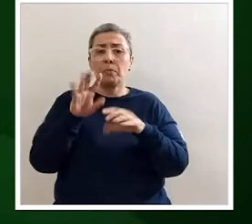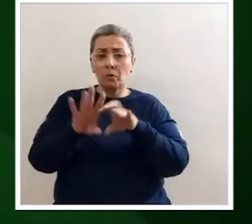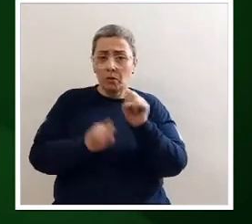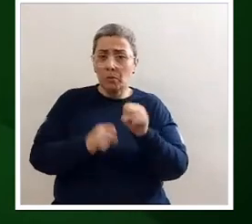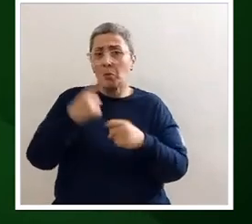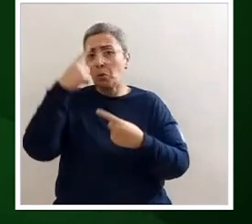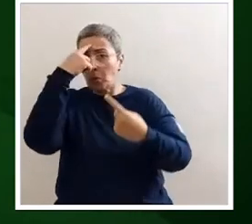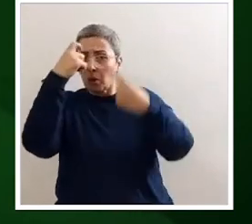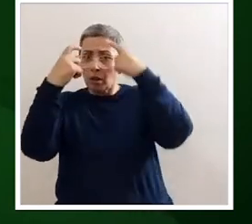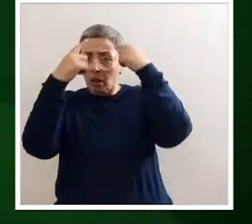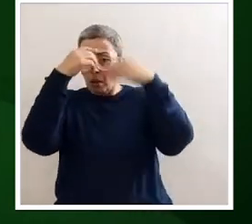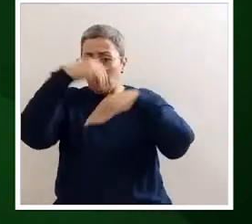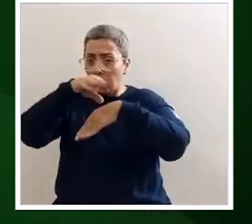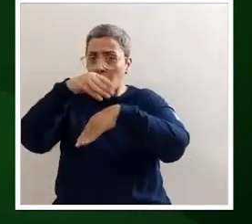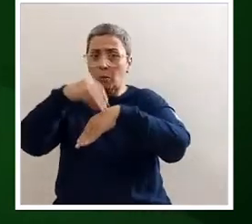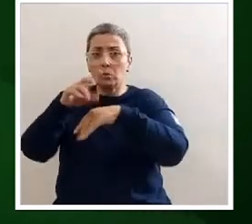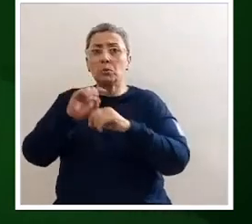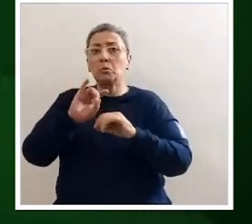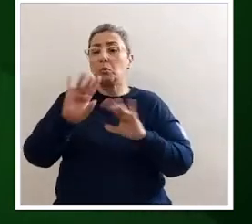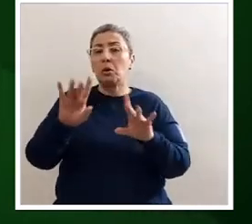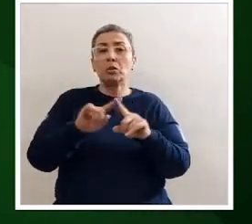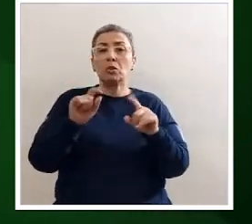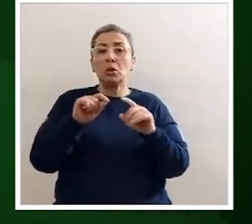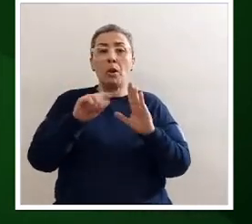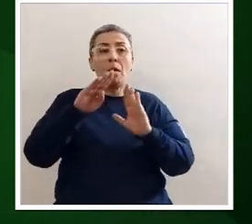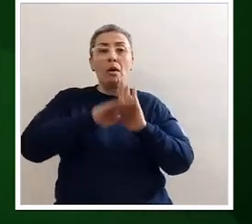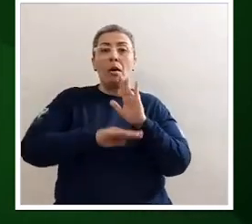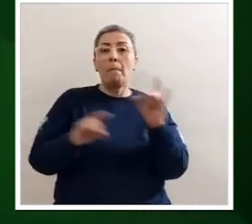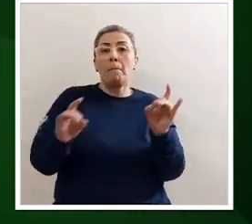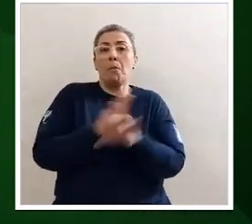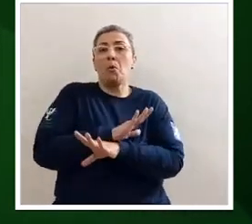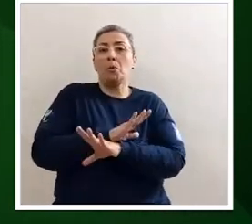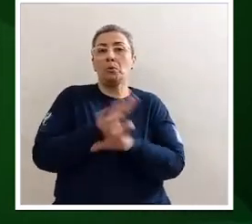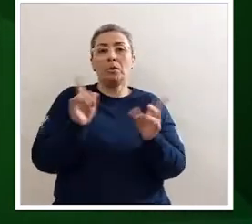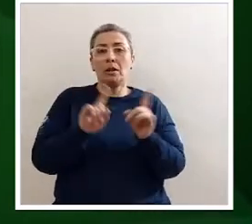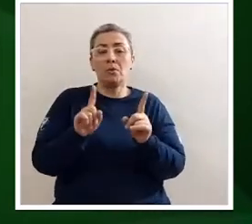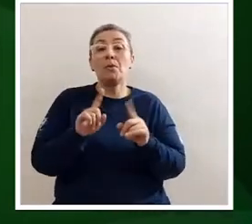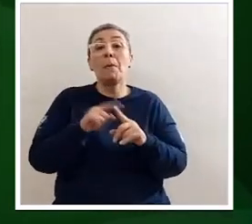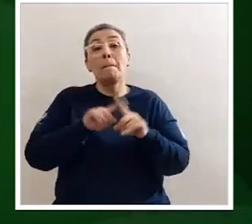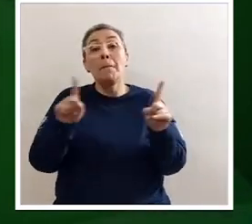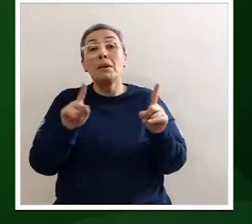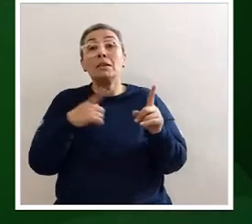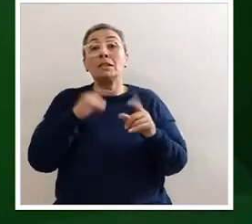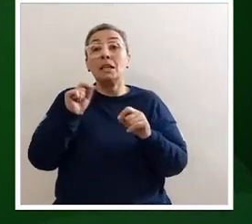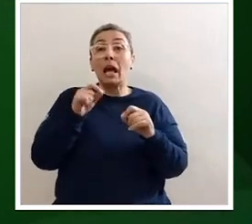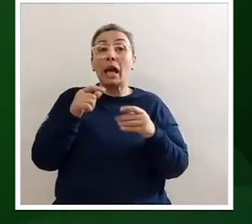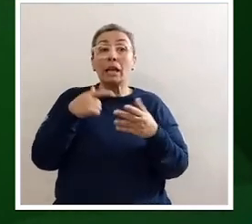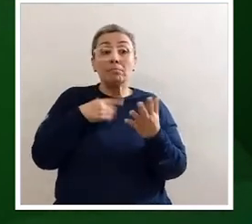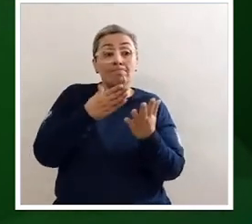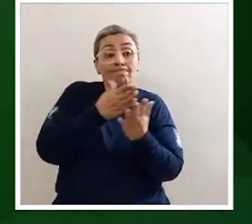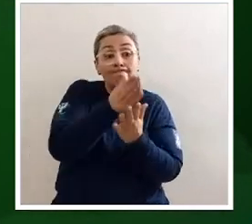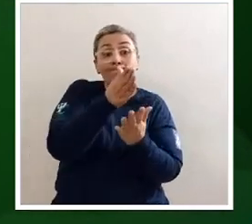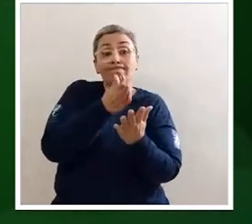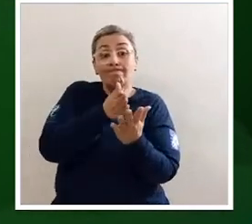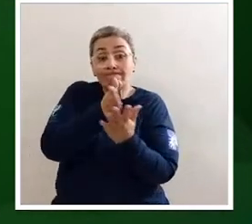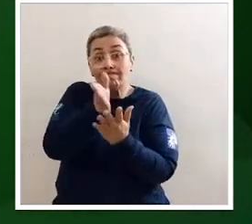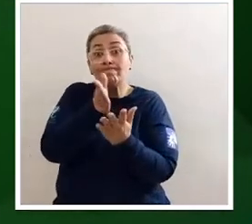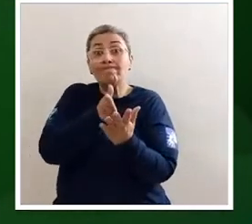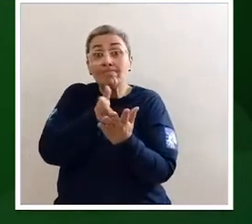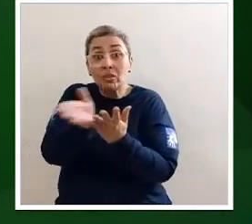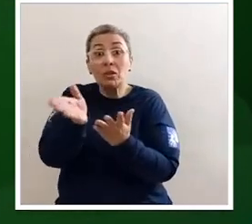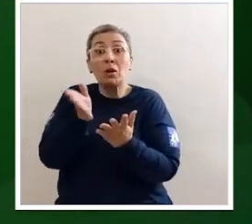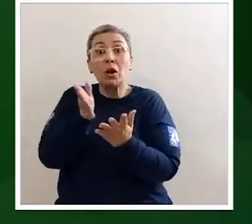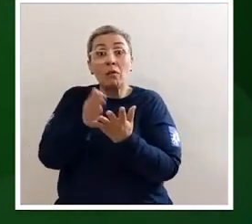trazer ideias para o professor a gente não traz receita do bolo mas a gente traz caminhos falou Olha era por aqui